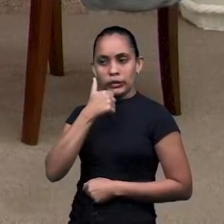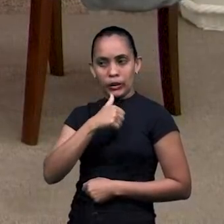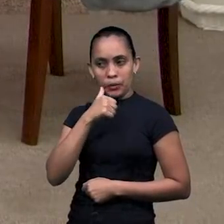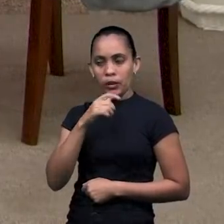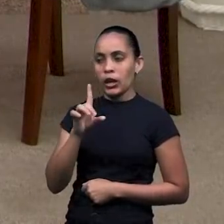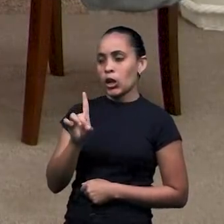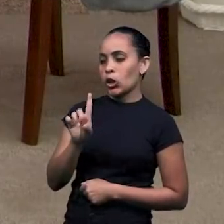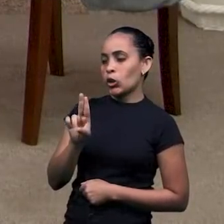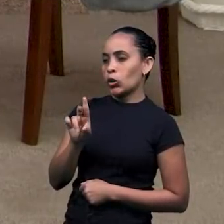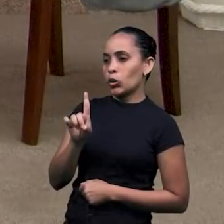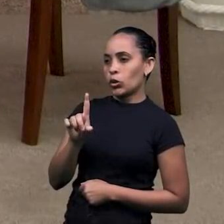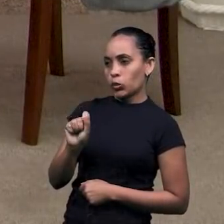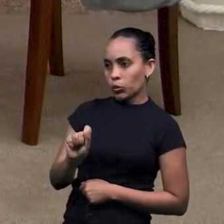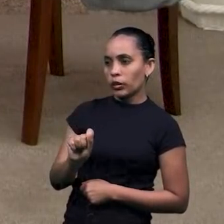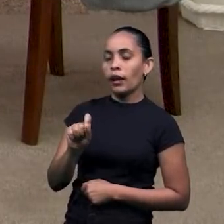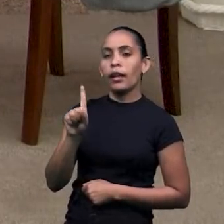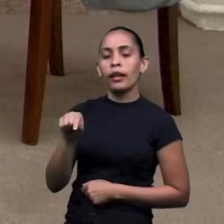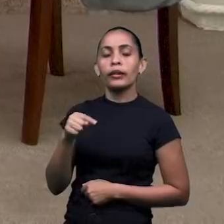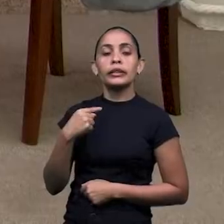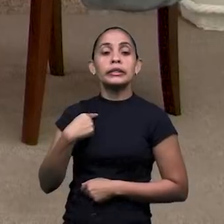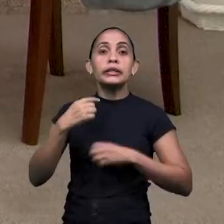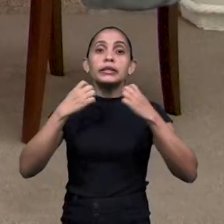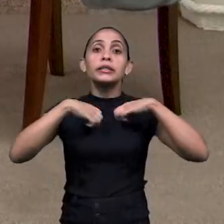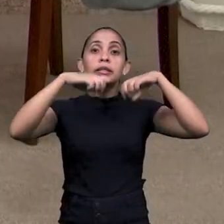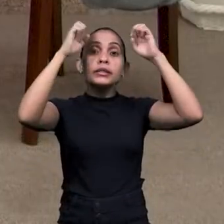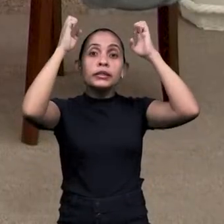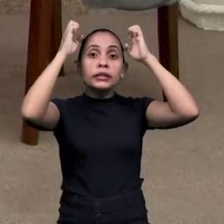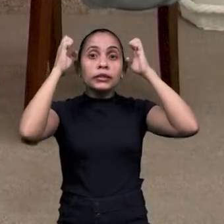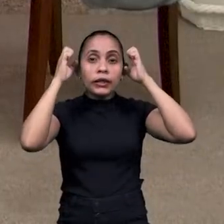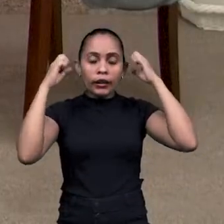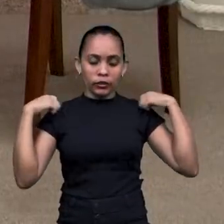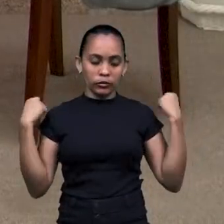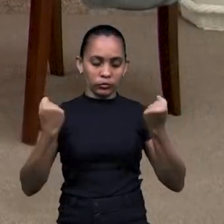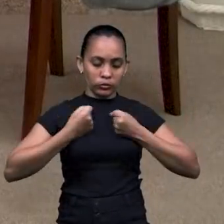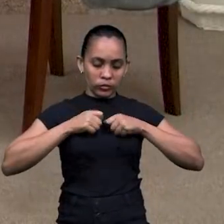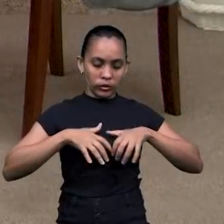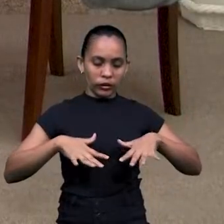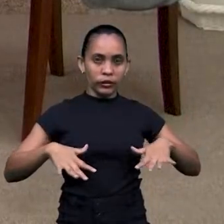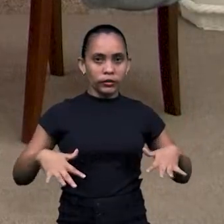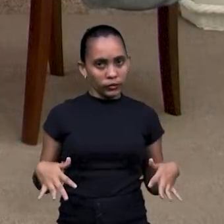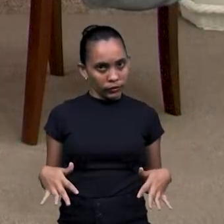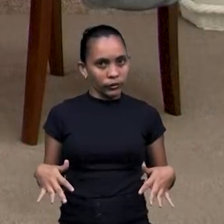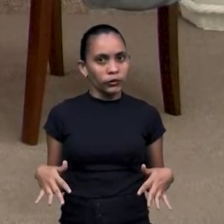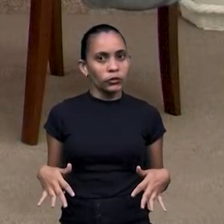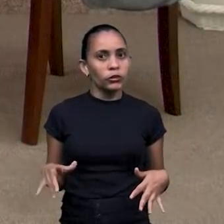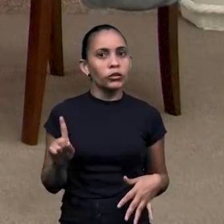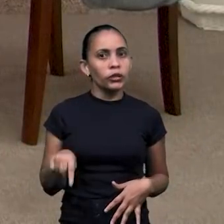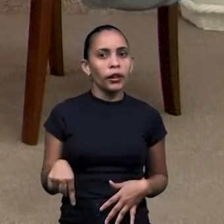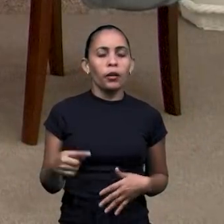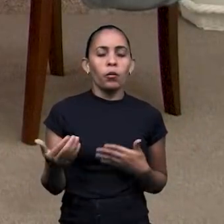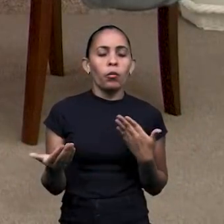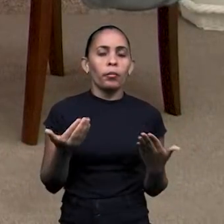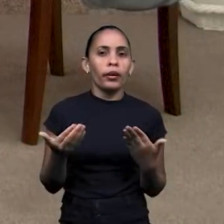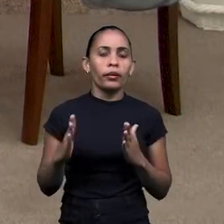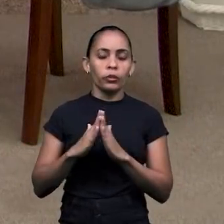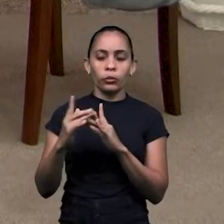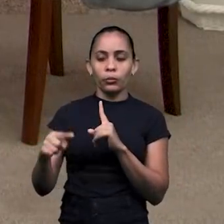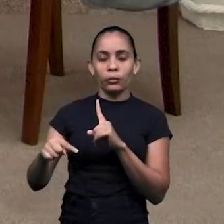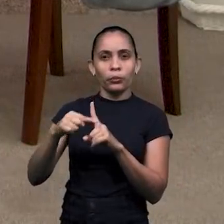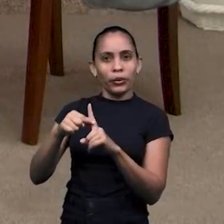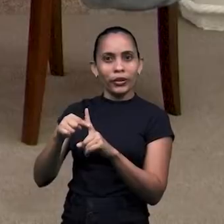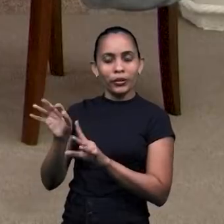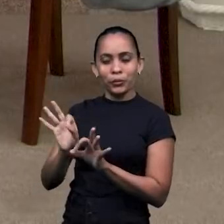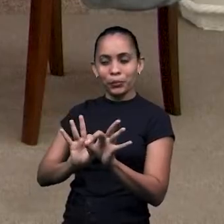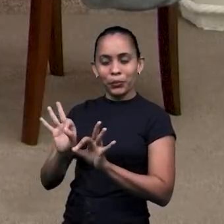Duda, que ela fala que Esther, ela estava ali com os trajes reais, né? Falando exatamente ali da igreja, né? Do preparo da